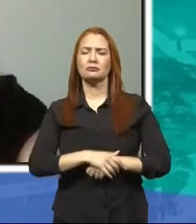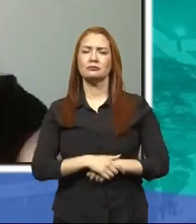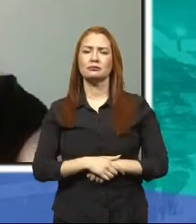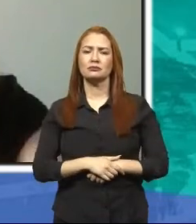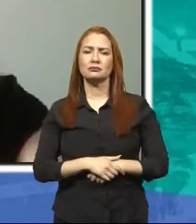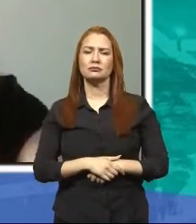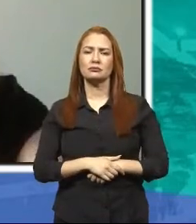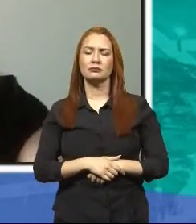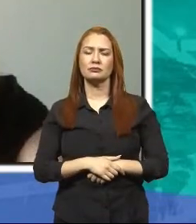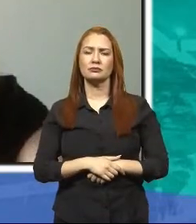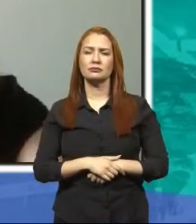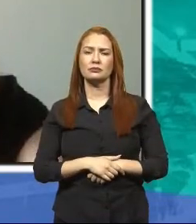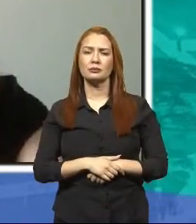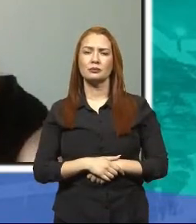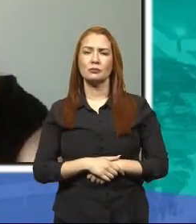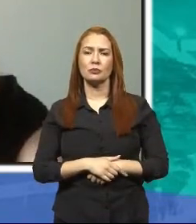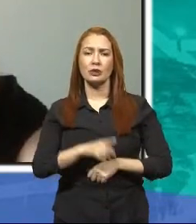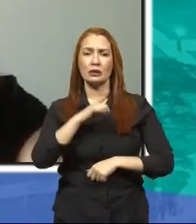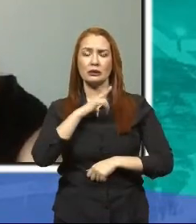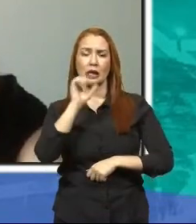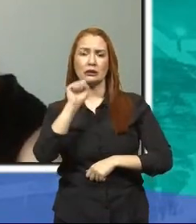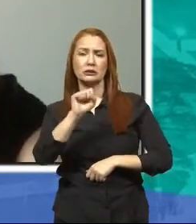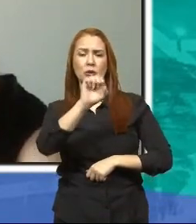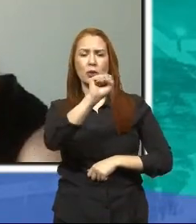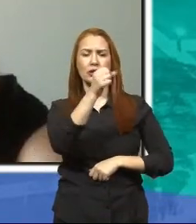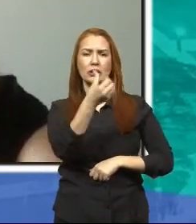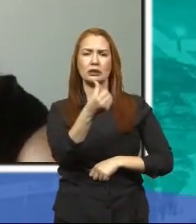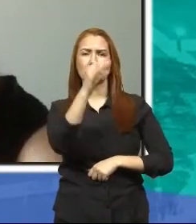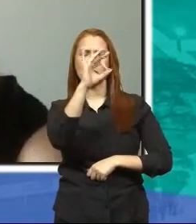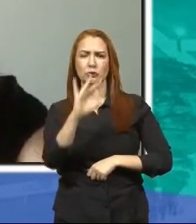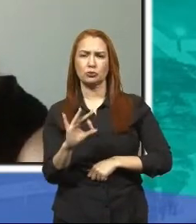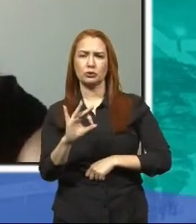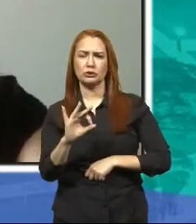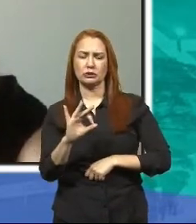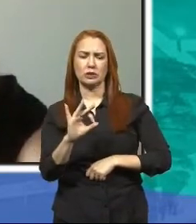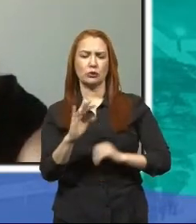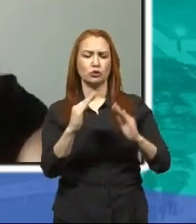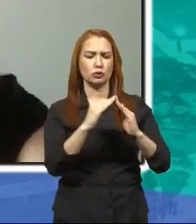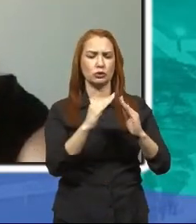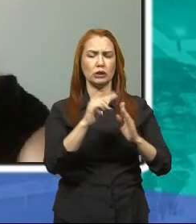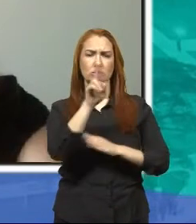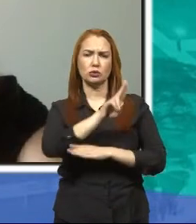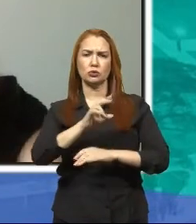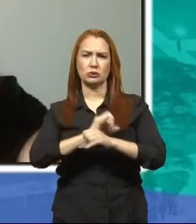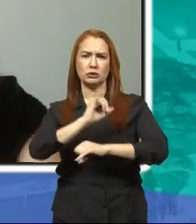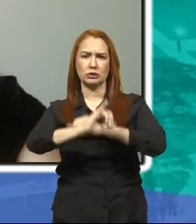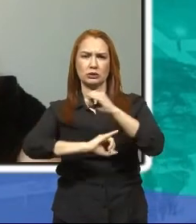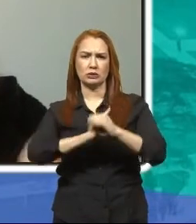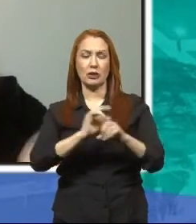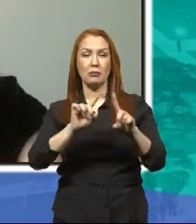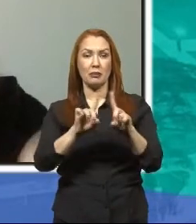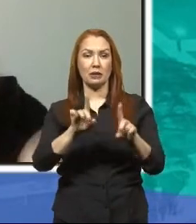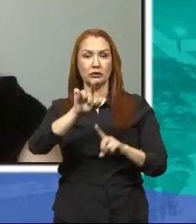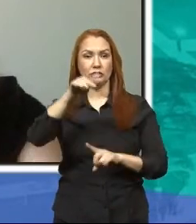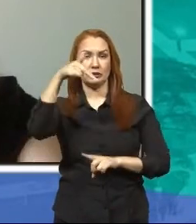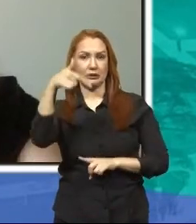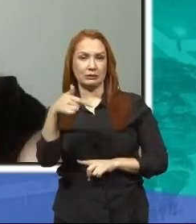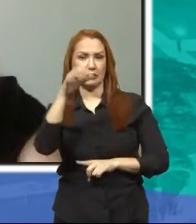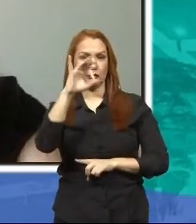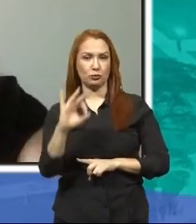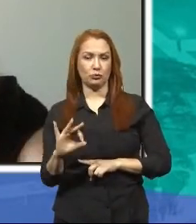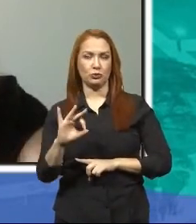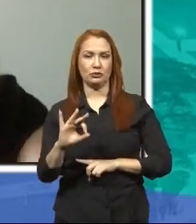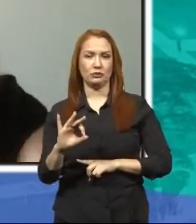A gente, apesar de termos lá 83% de penetração da residência, esses restantes 17% não são fáceis de